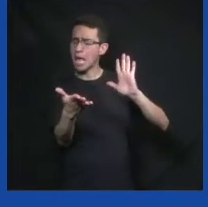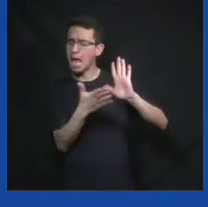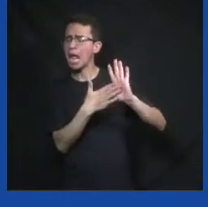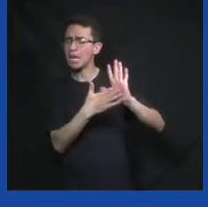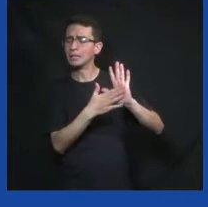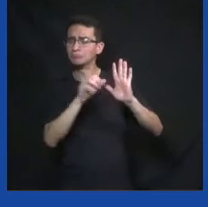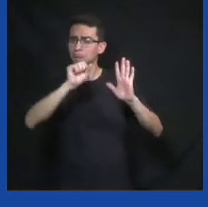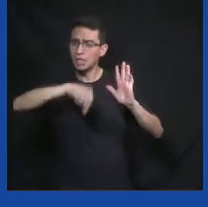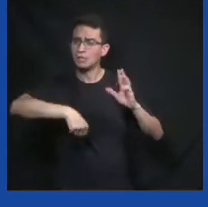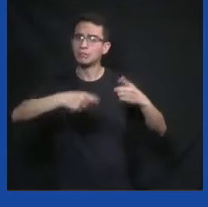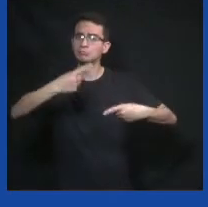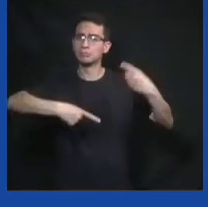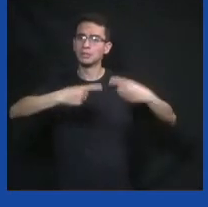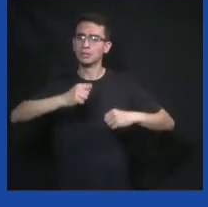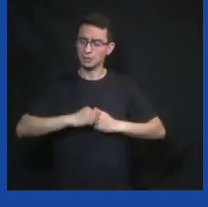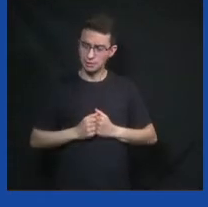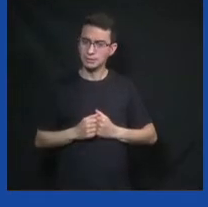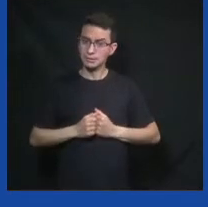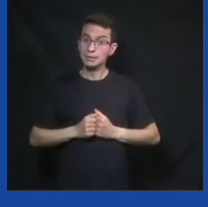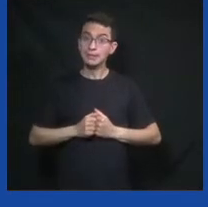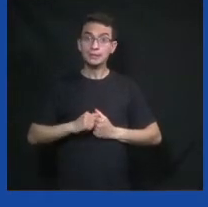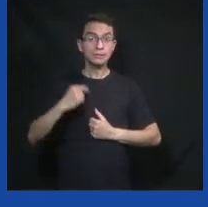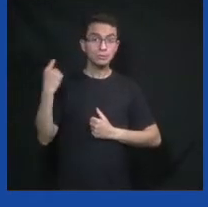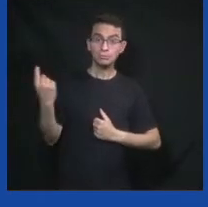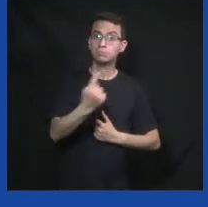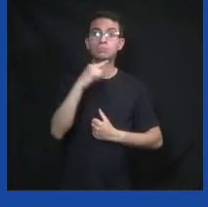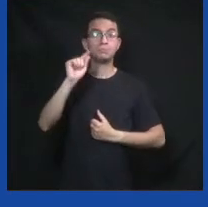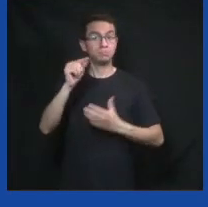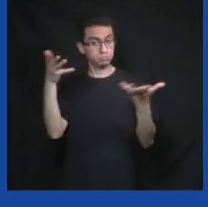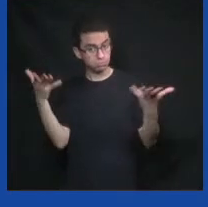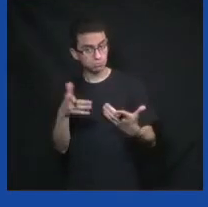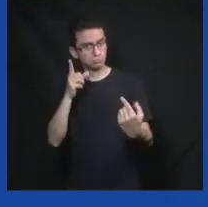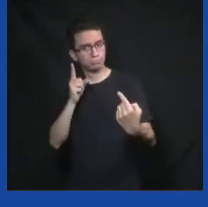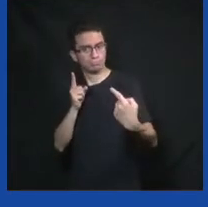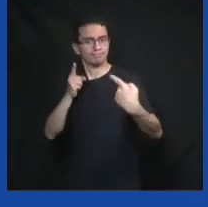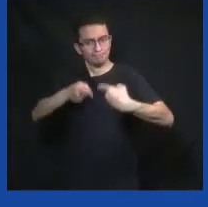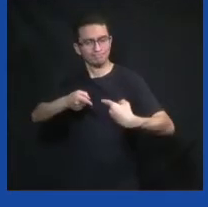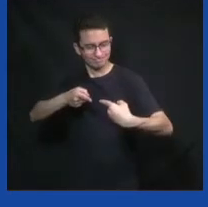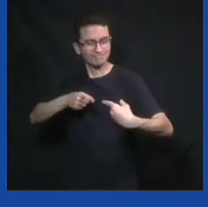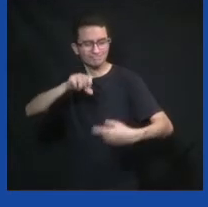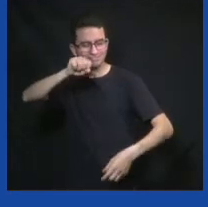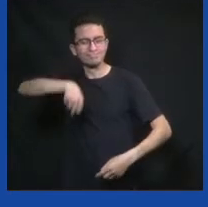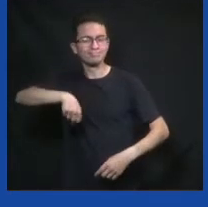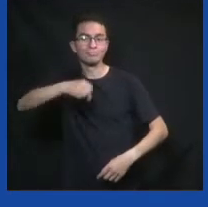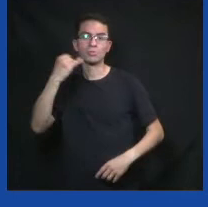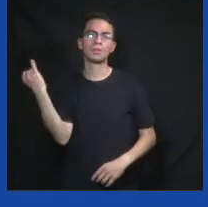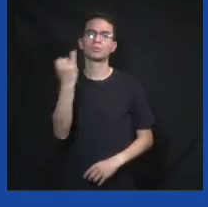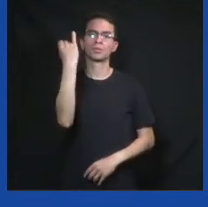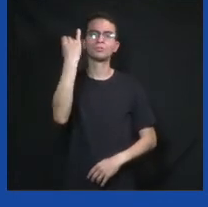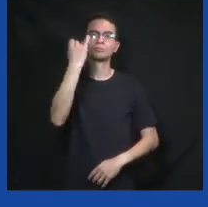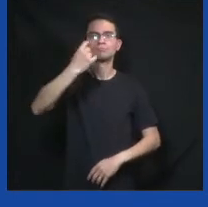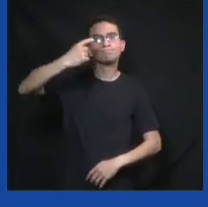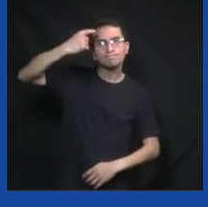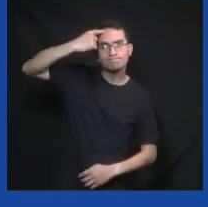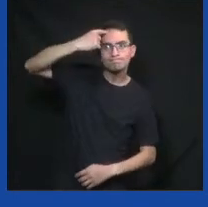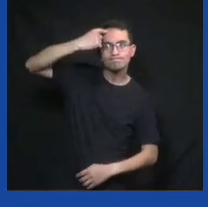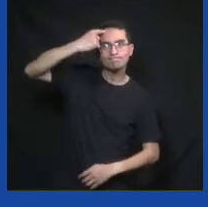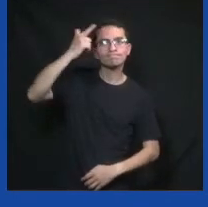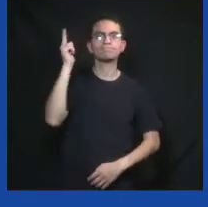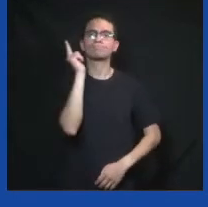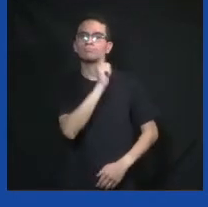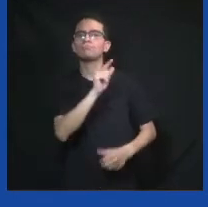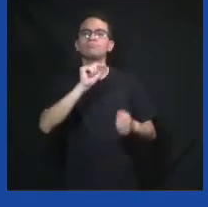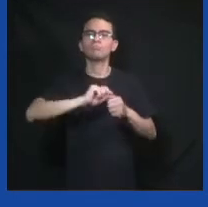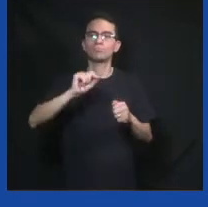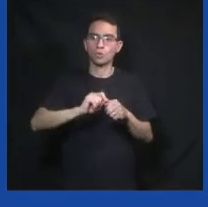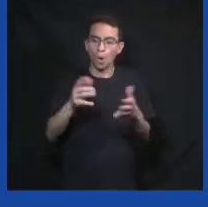política de Estado. Então, acho que esse é um desafio importante, colocar dentro da ideia, da cabeça, que a gente tem que fazer, tem que ser parte da nossa do nosso fazer